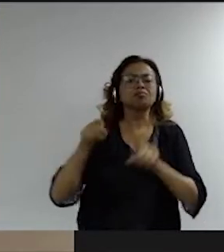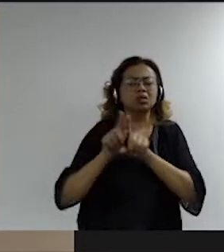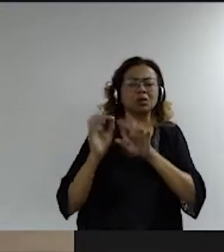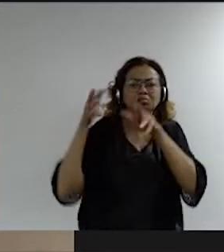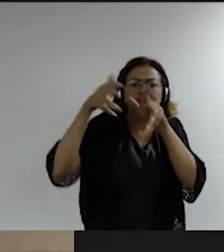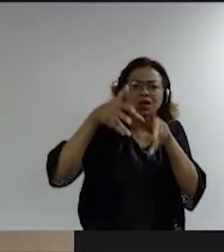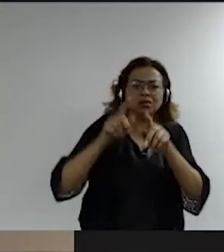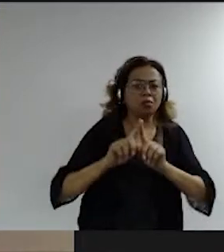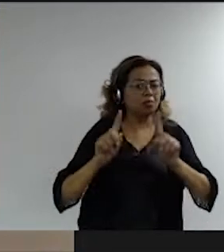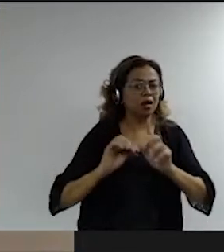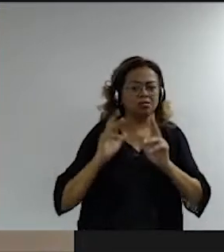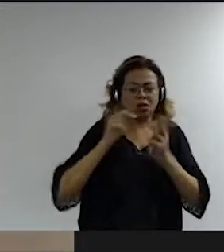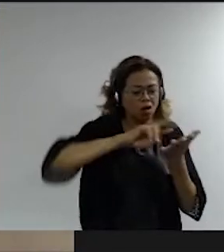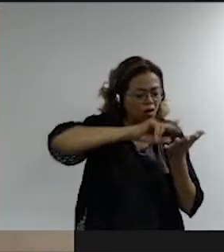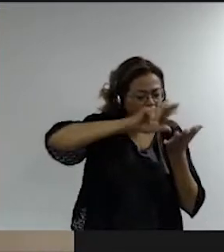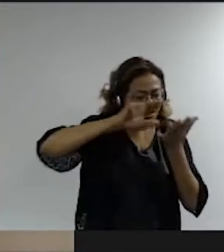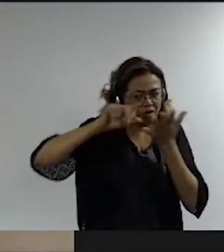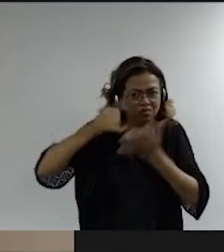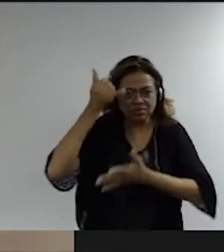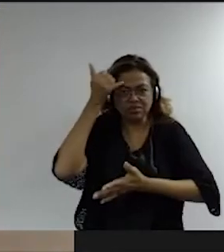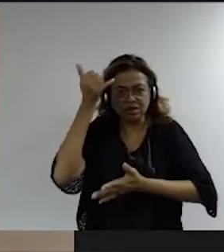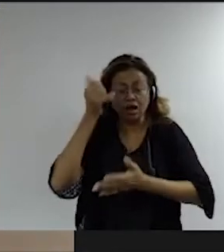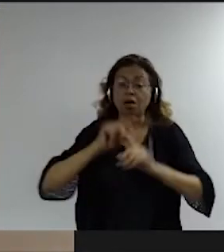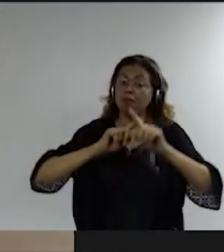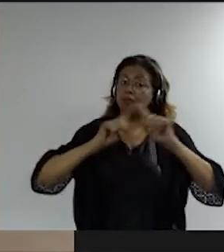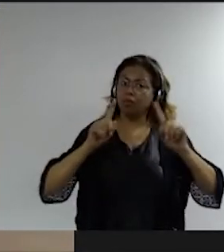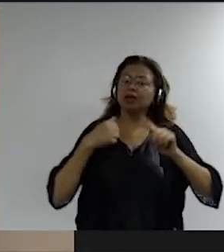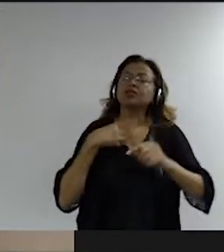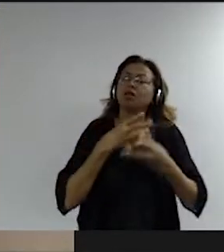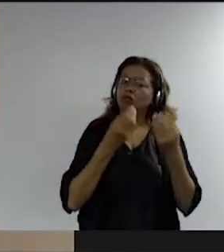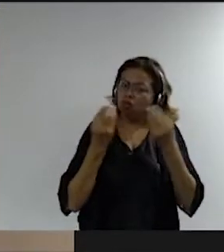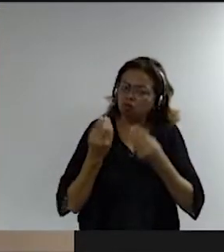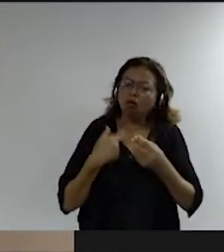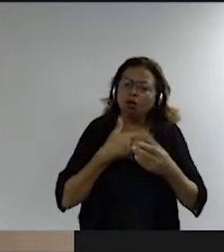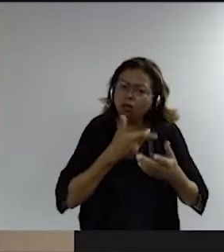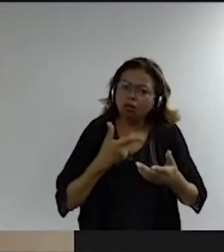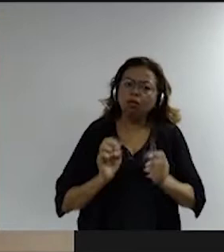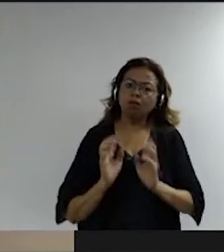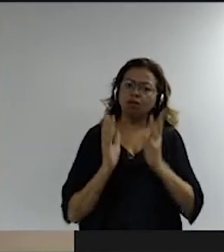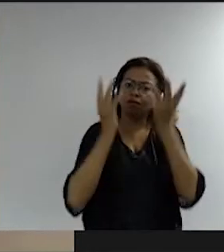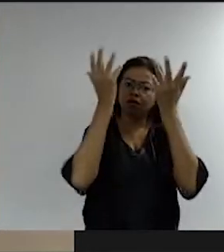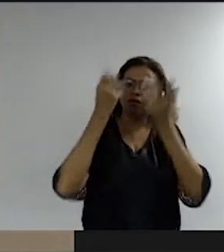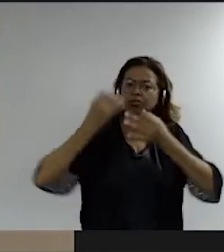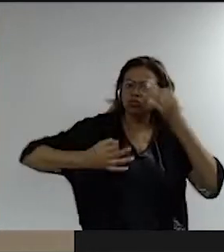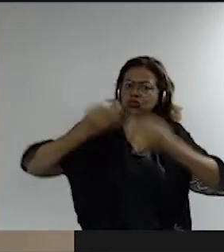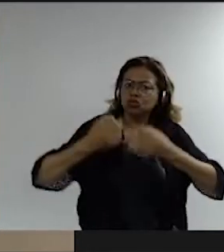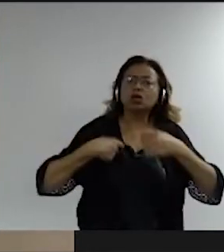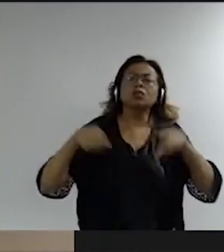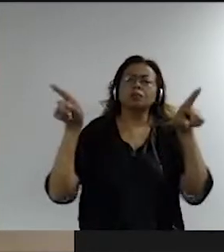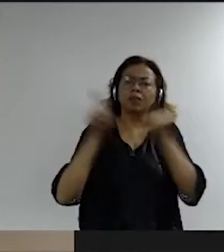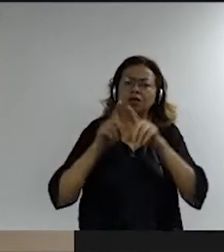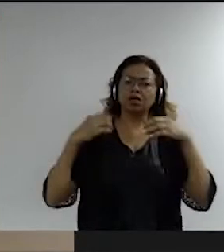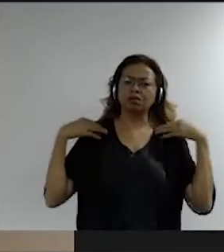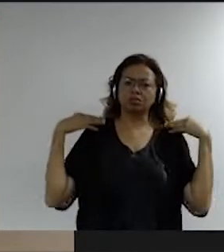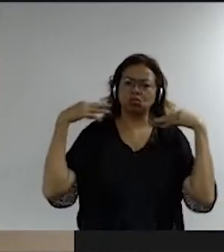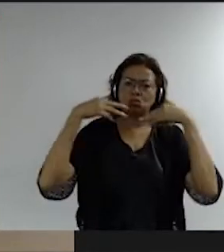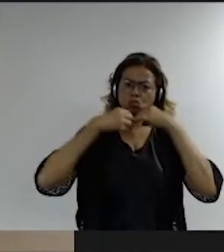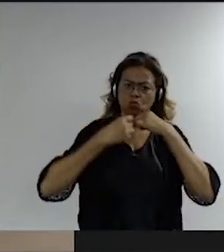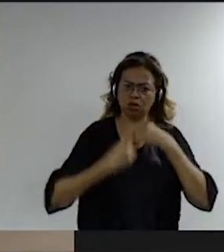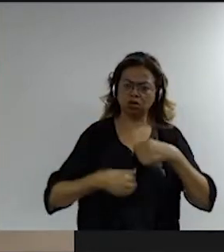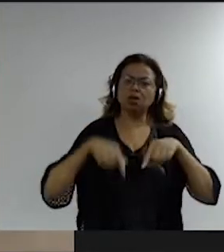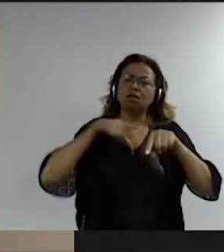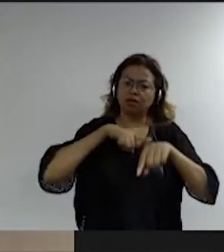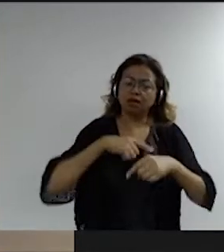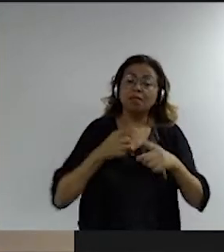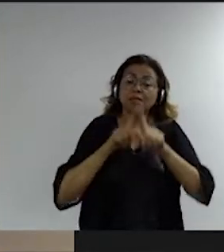jurídico. Muitos ministros do Supremo, que eu agradeço a todos, do STJ, e hoje, para nossa grande alegria, para